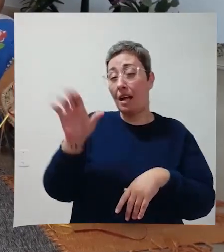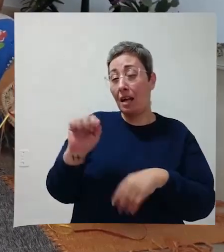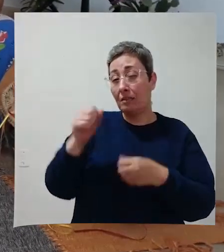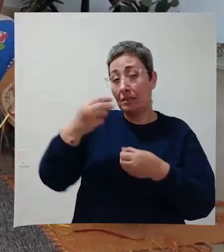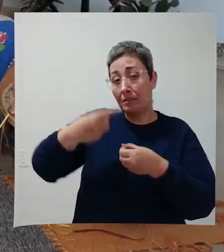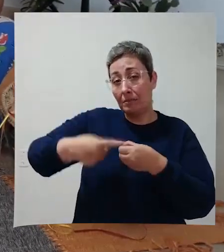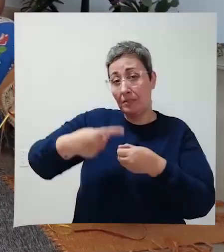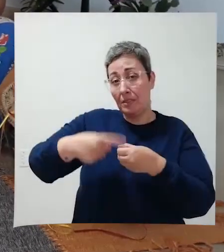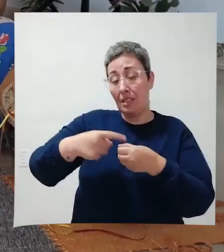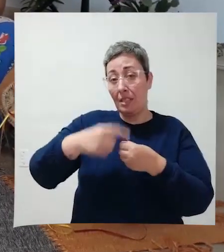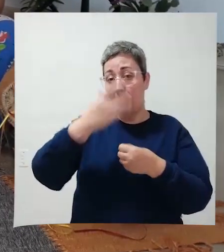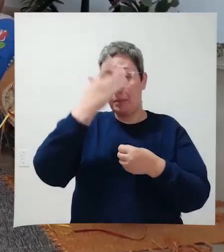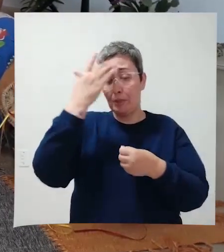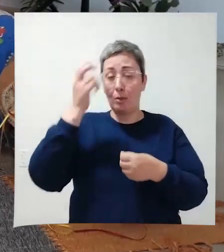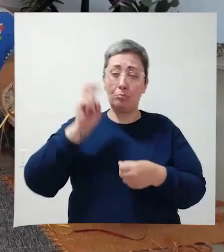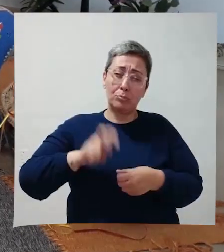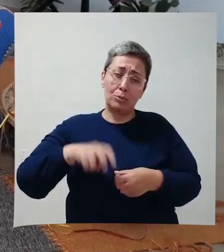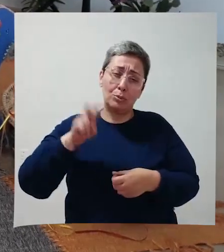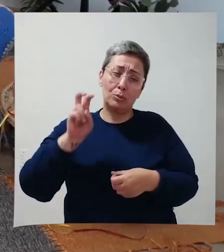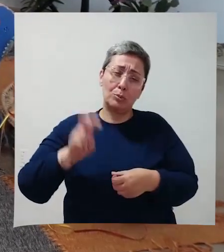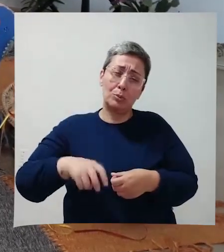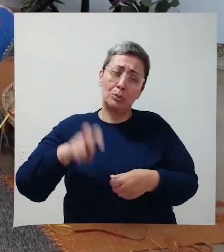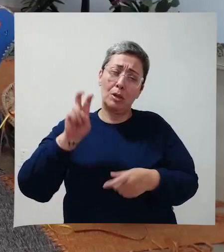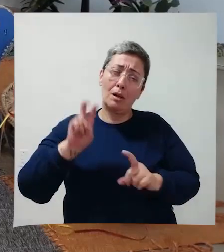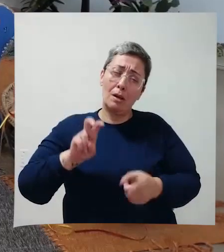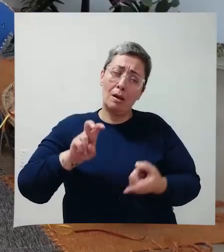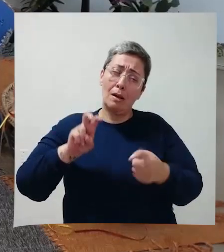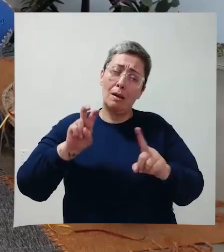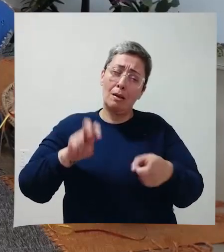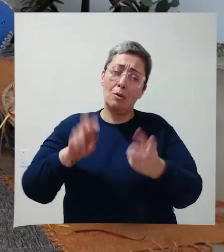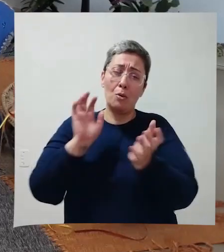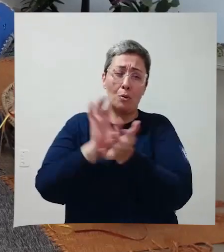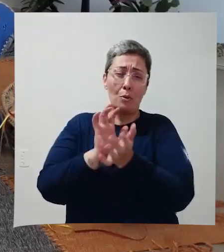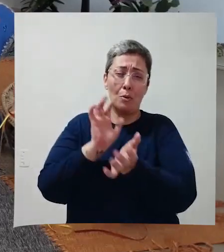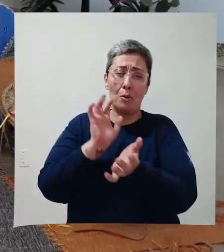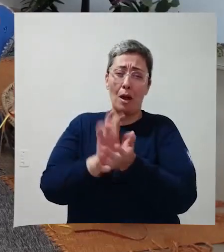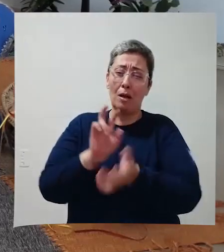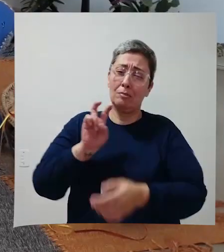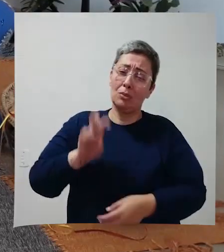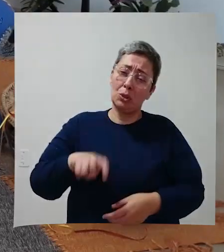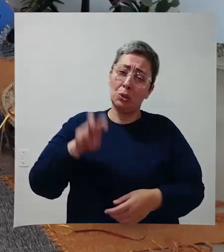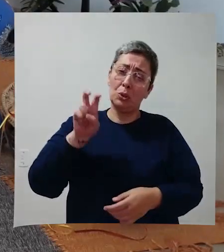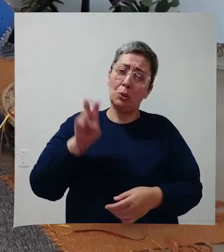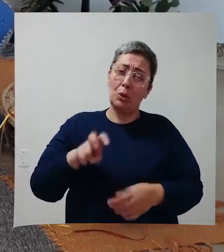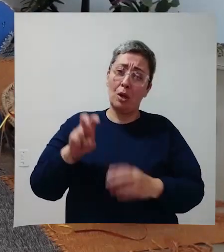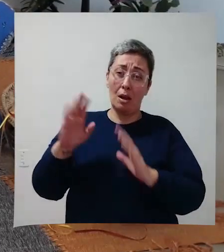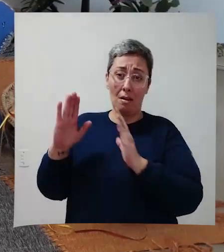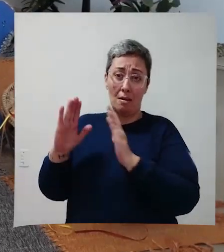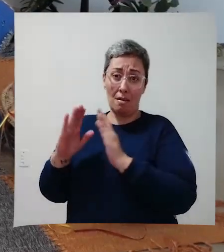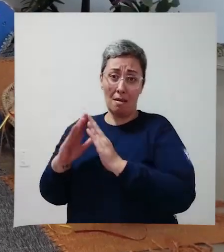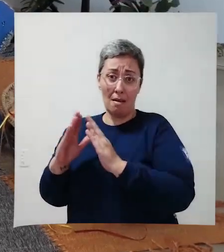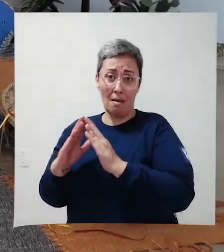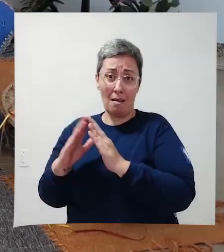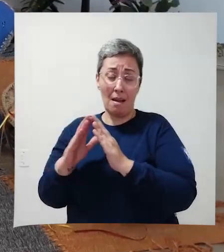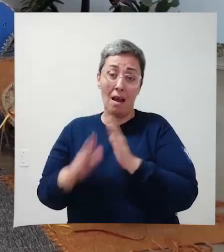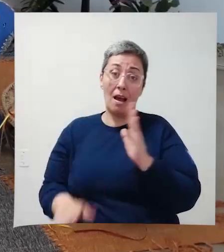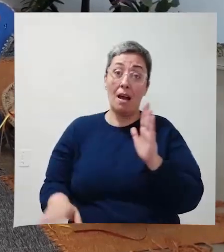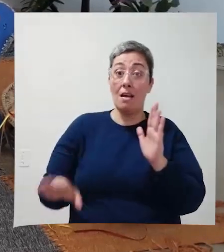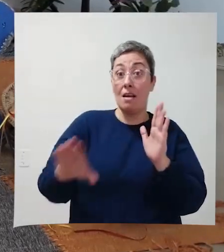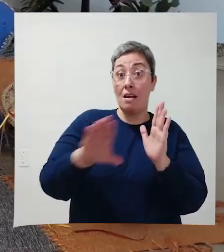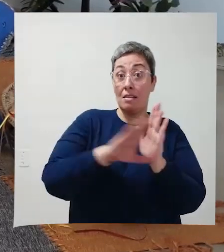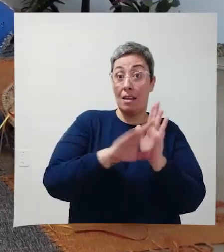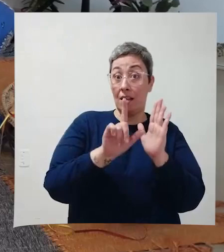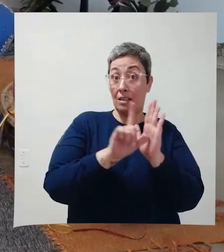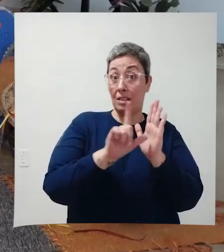lá no interior, as pessoas andavam muito a pé. E andavam em caravanas da sua casa, da sua